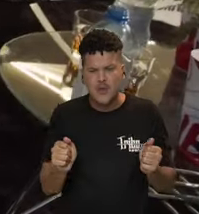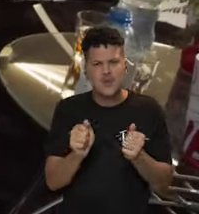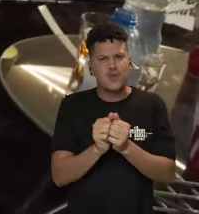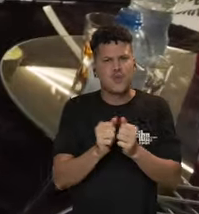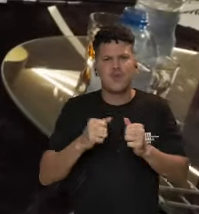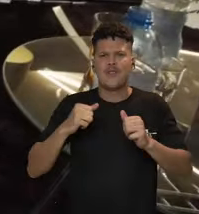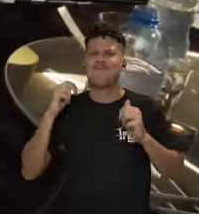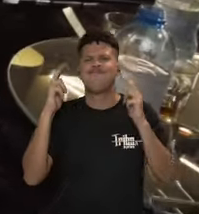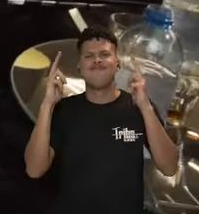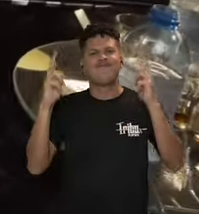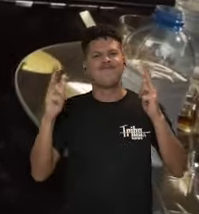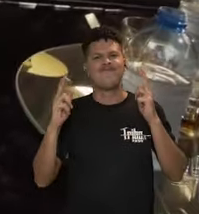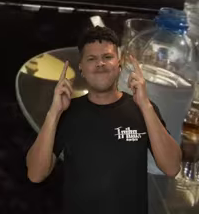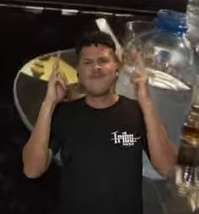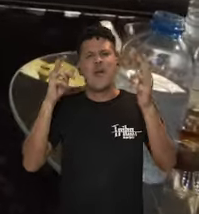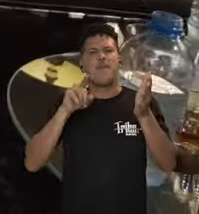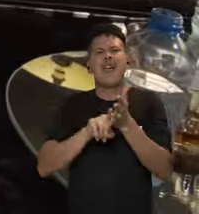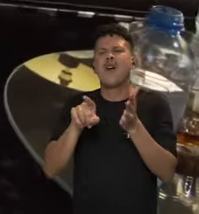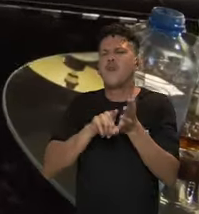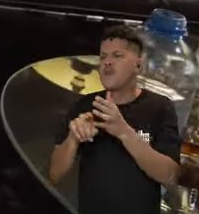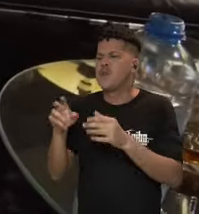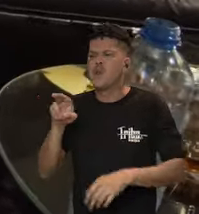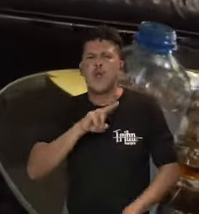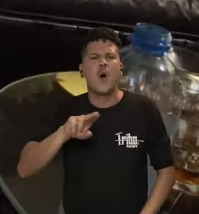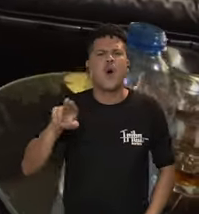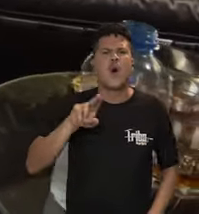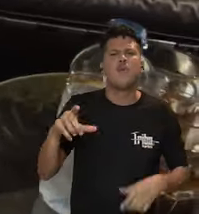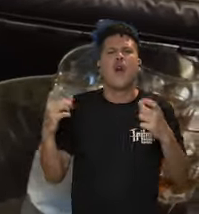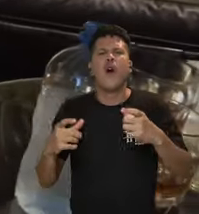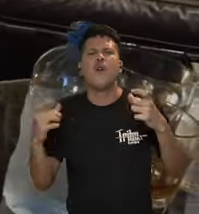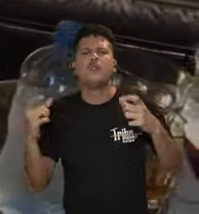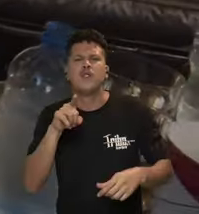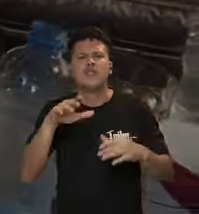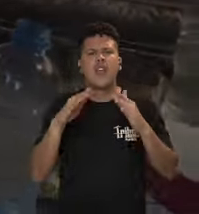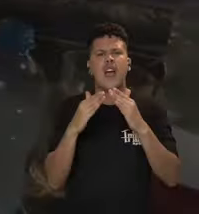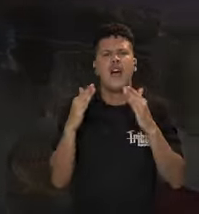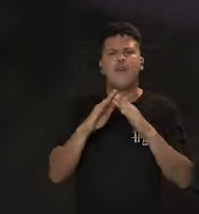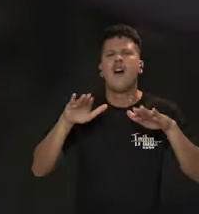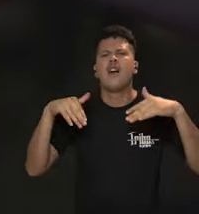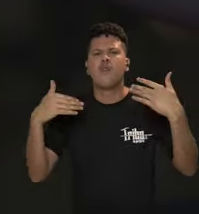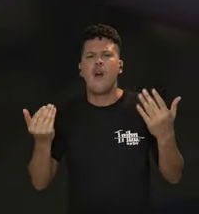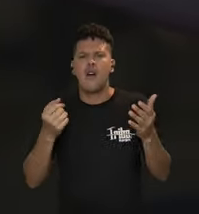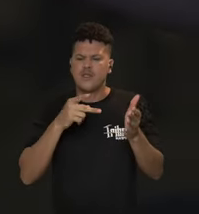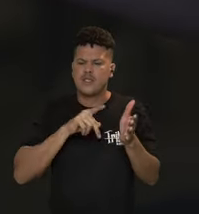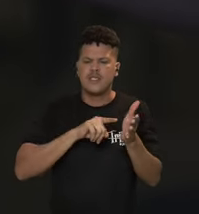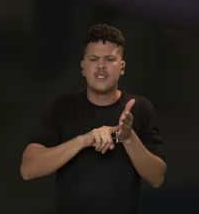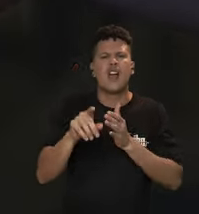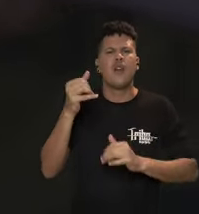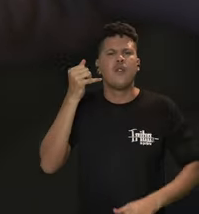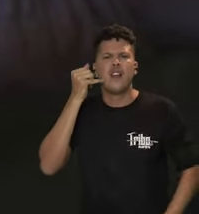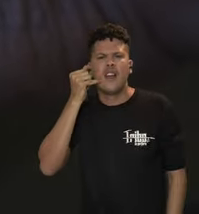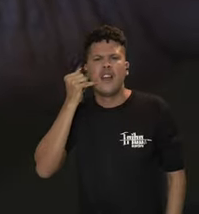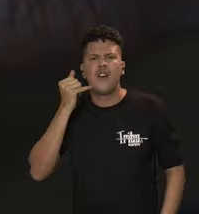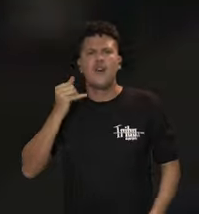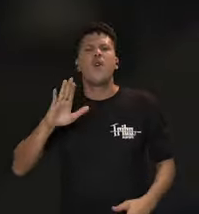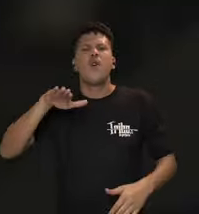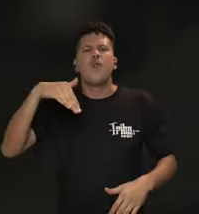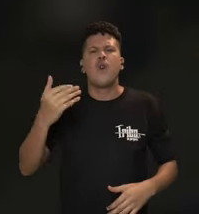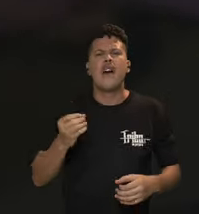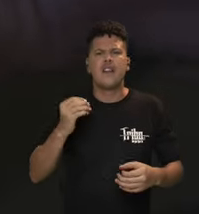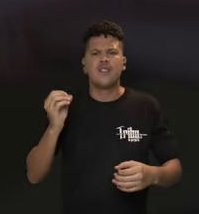baile, onde eu vou, eu pergunto seu nome. Aonde é que você mora com seu telefone? E logo a noite chegou.